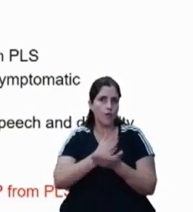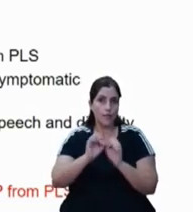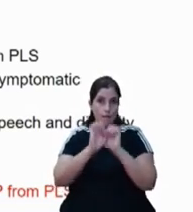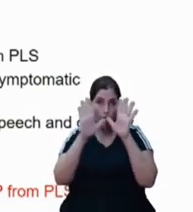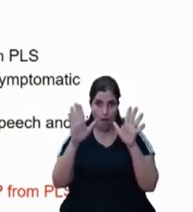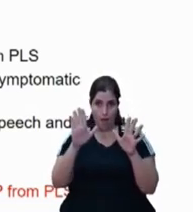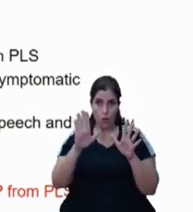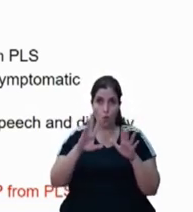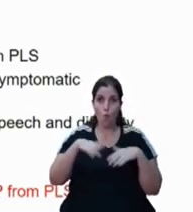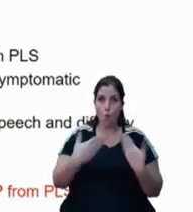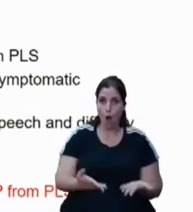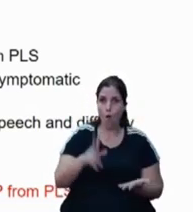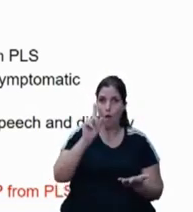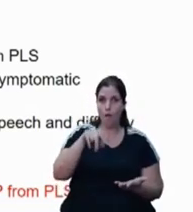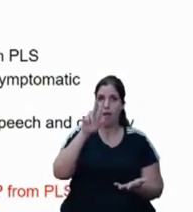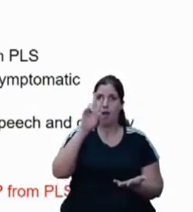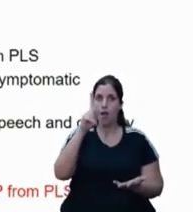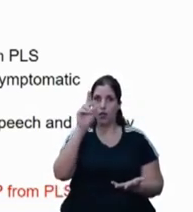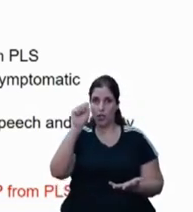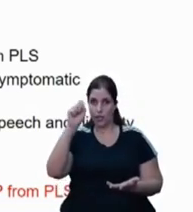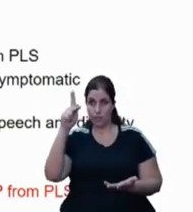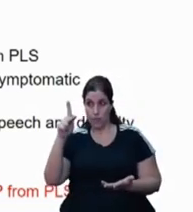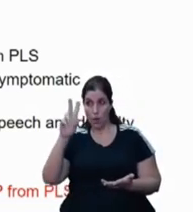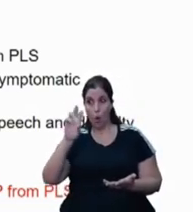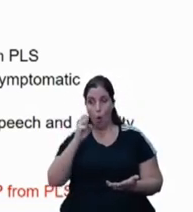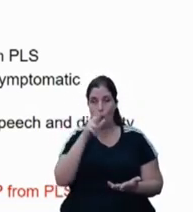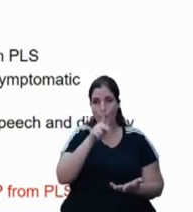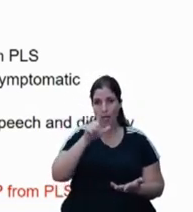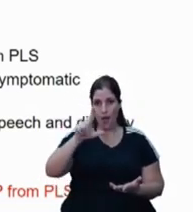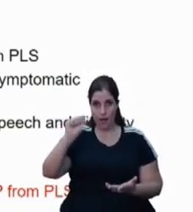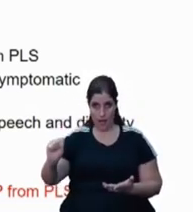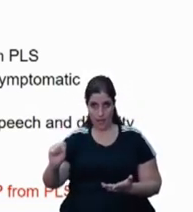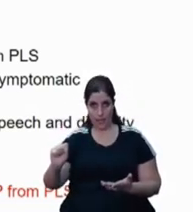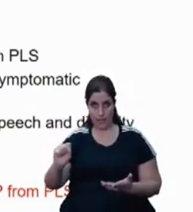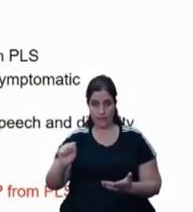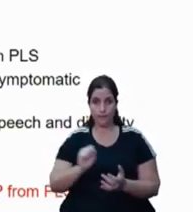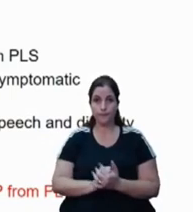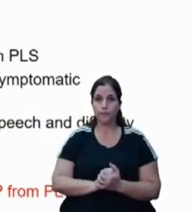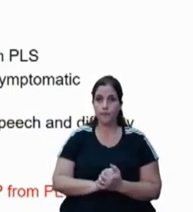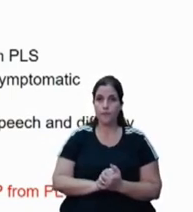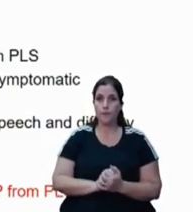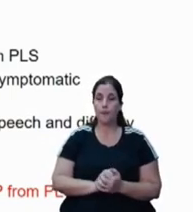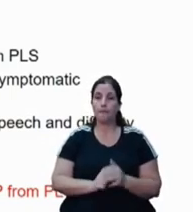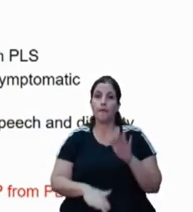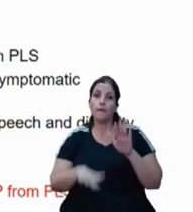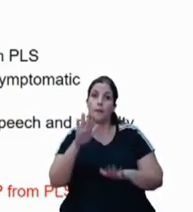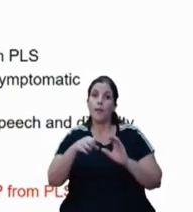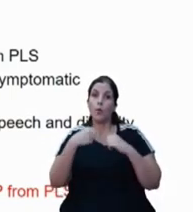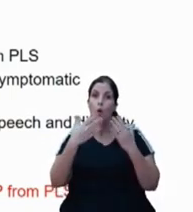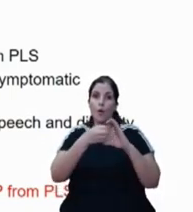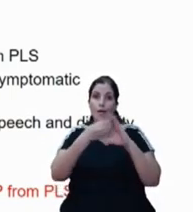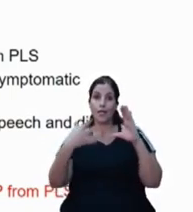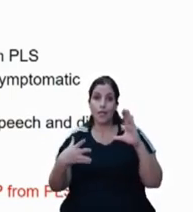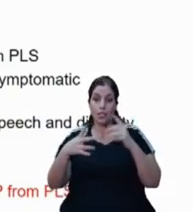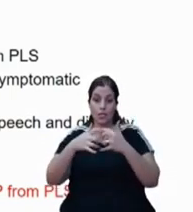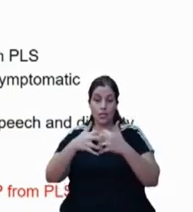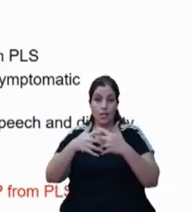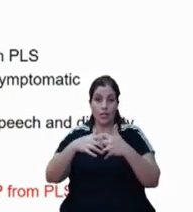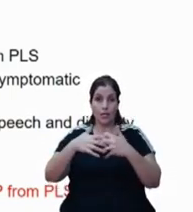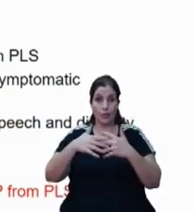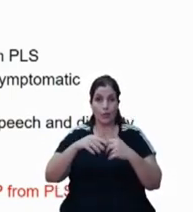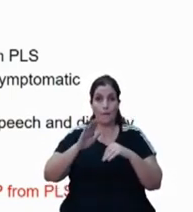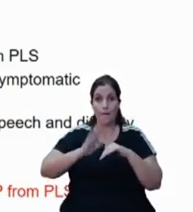HSP-DPLS. HSP pode ser distinguido de DPLS pela ocorrência de características neurológicas adicionais